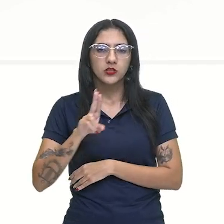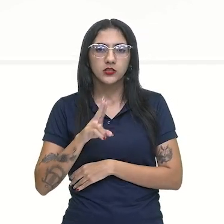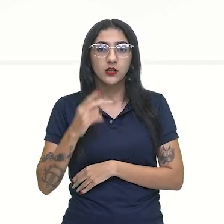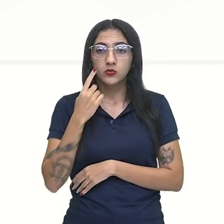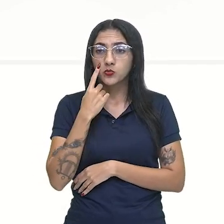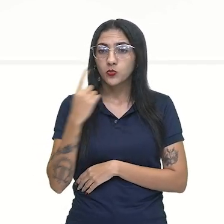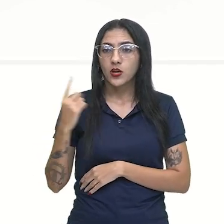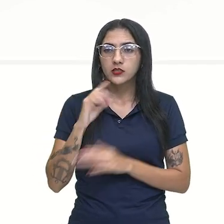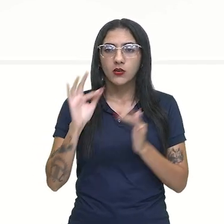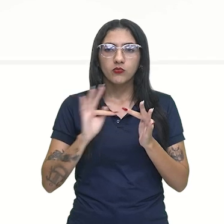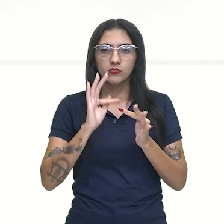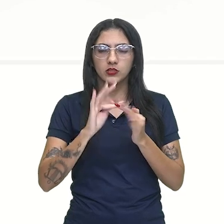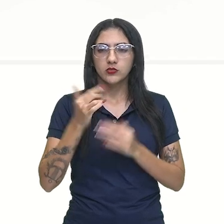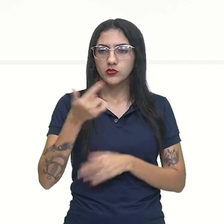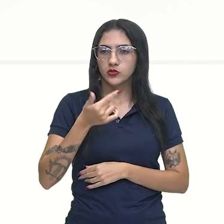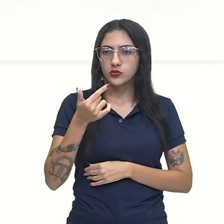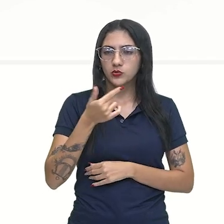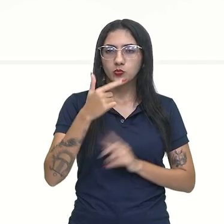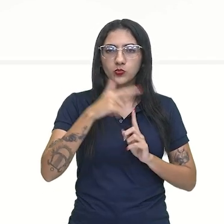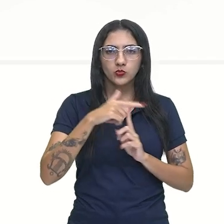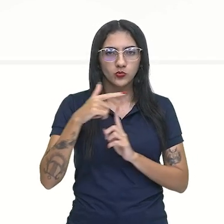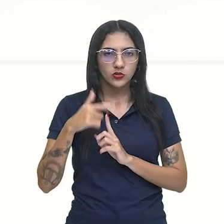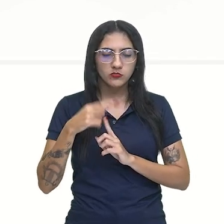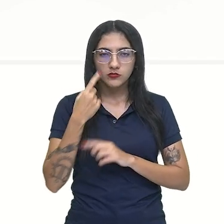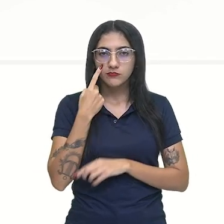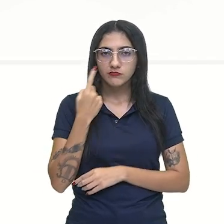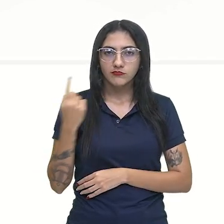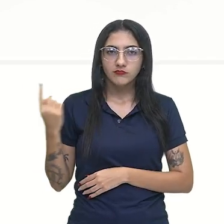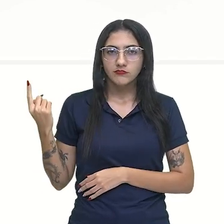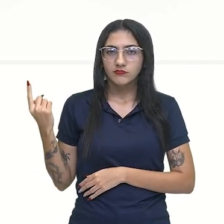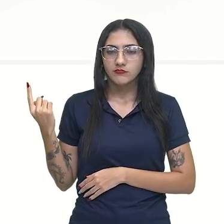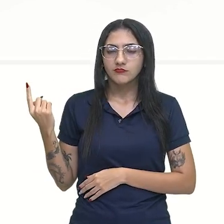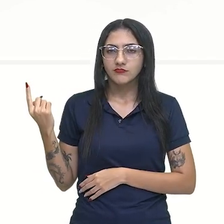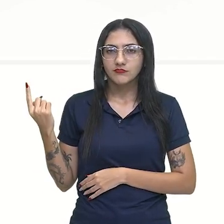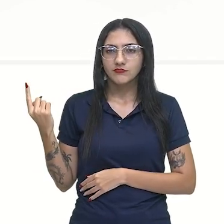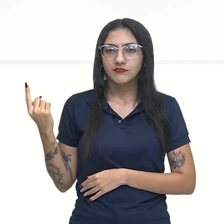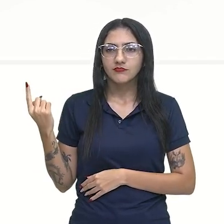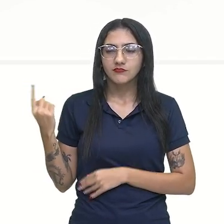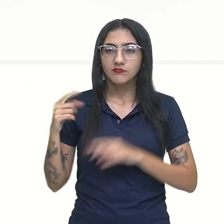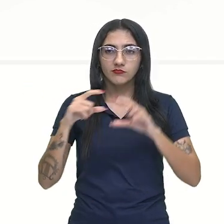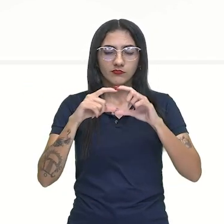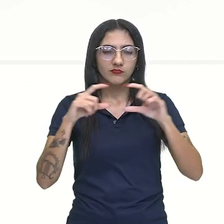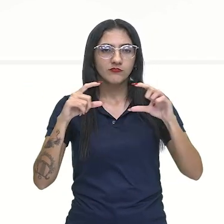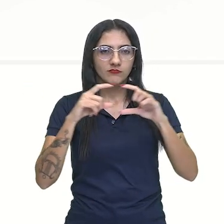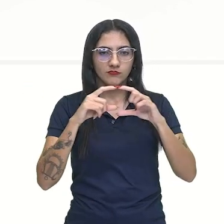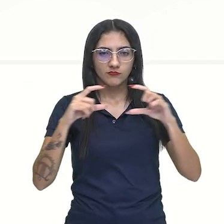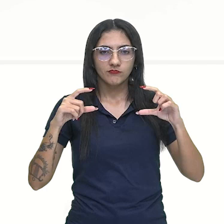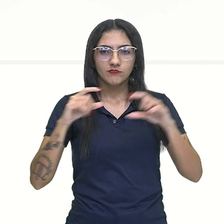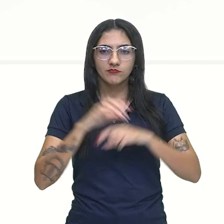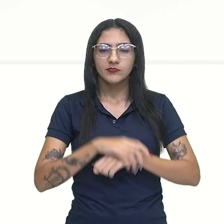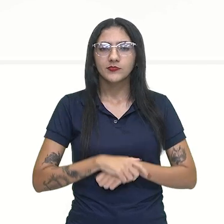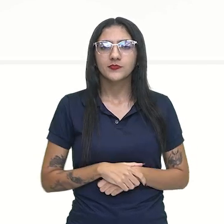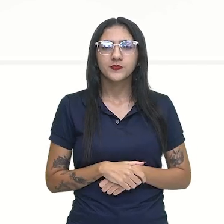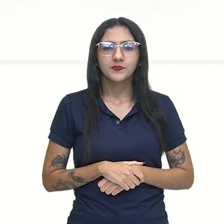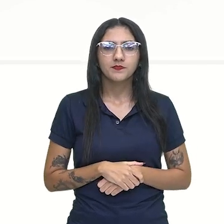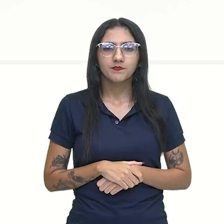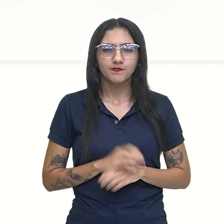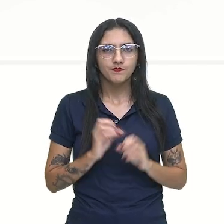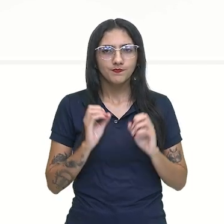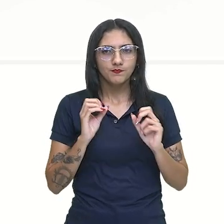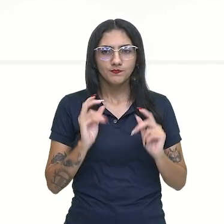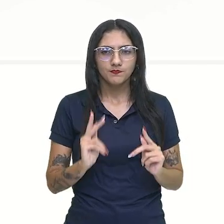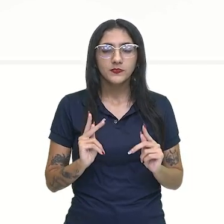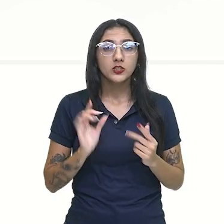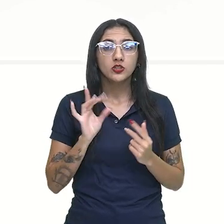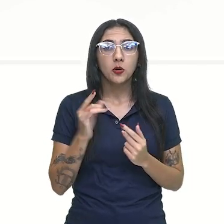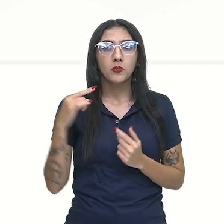da função quadrática menos 5x ao quadrado mais 100x menos 80, tá bom?